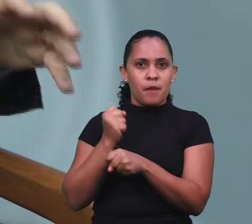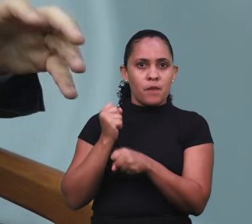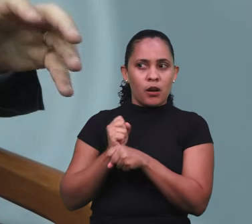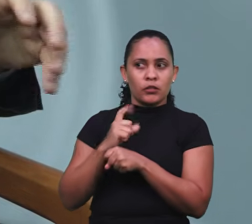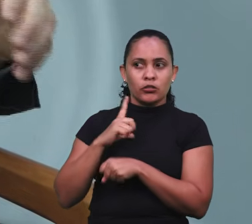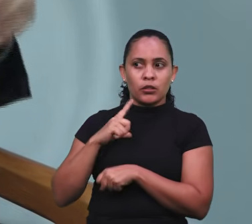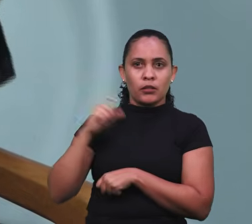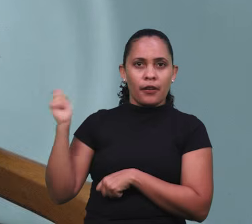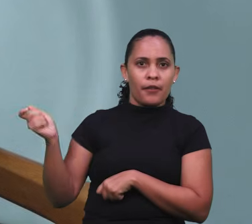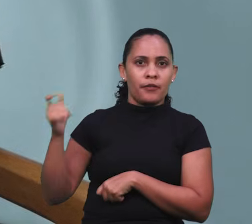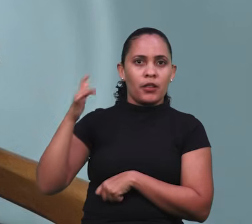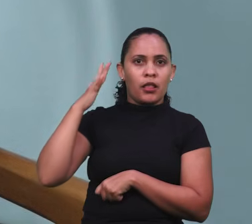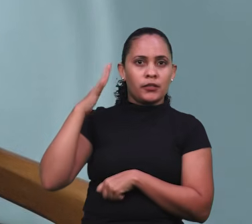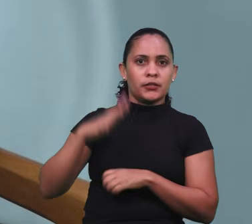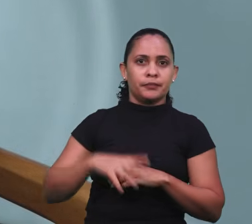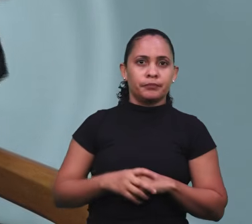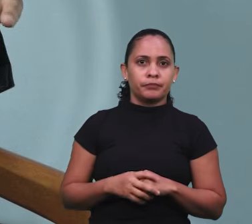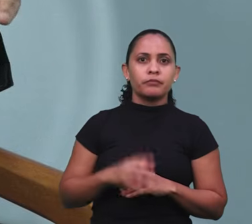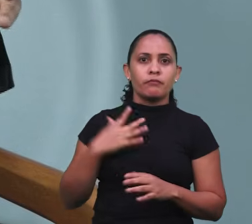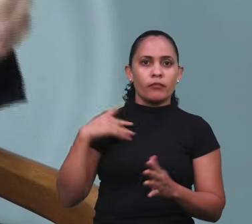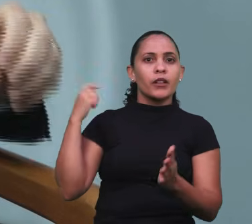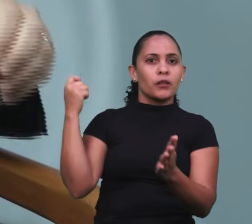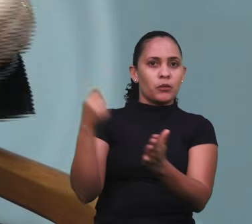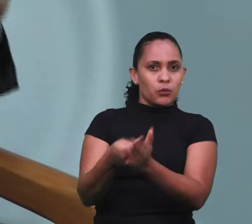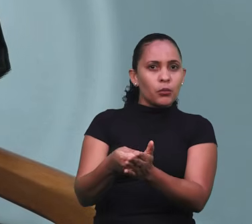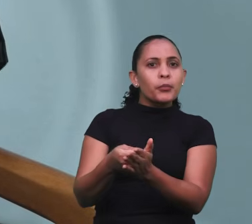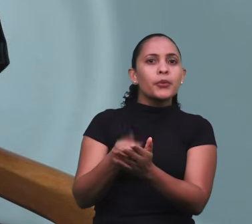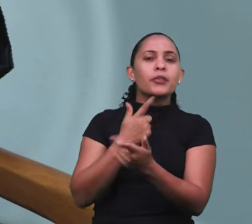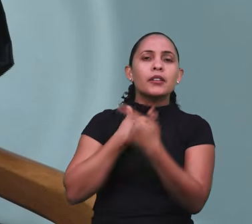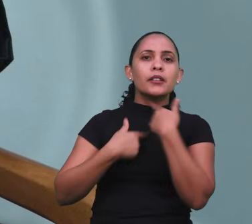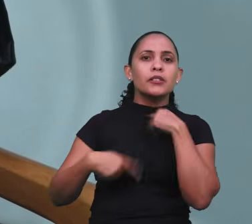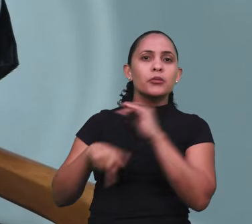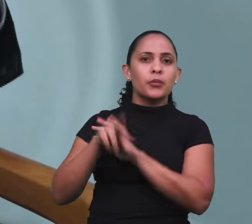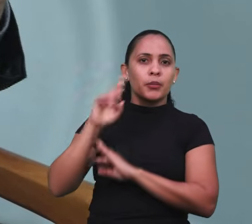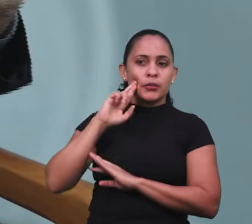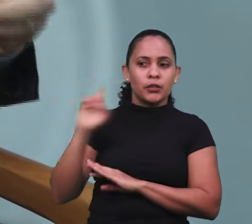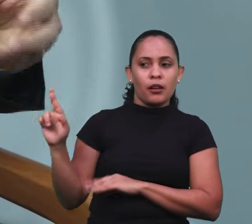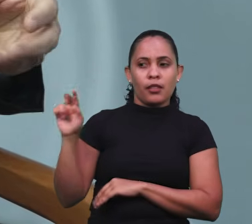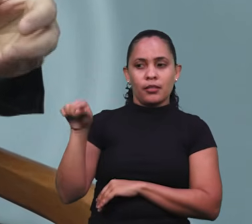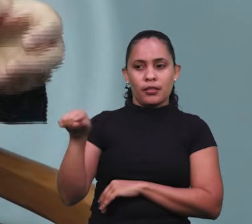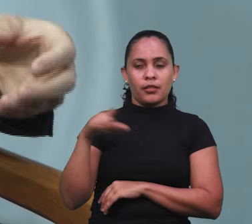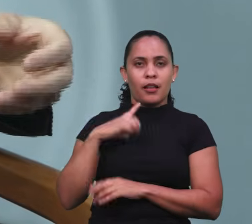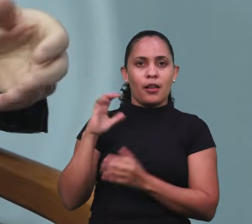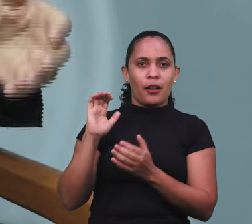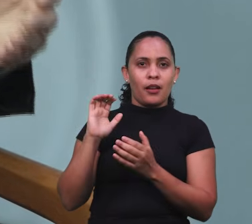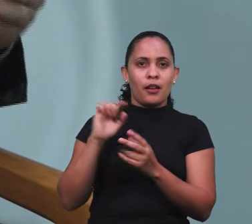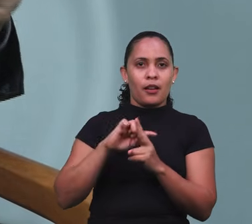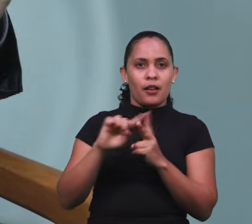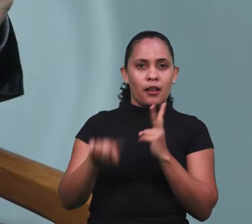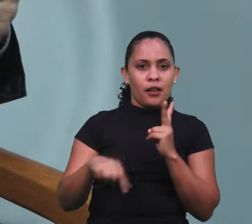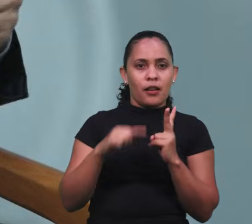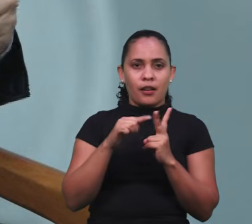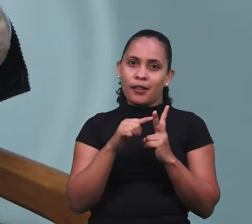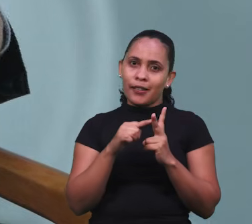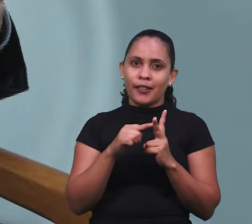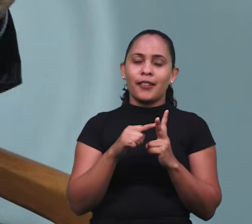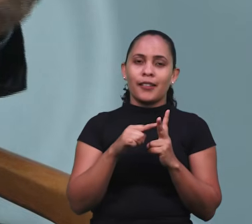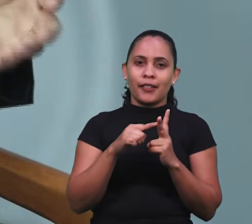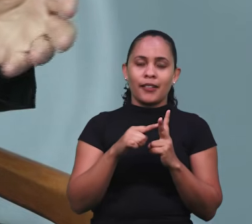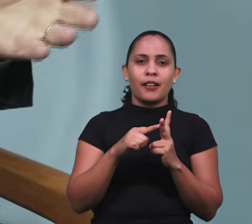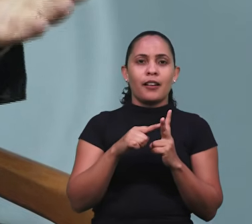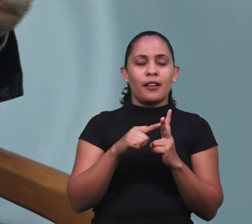foi construída debaixo dessa revelação e cumpriu aquilo que foi a vontade do Senhor. Está lá nosso